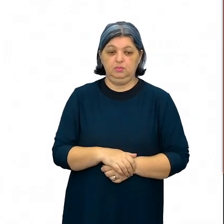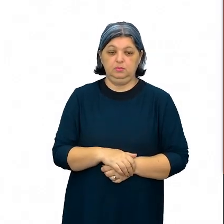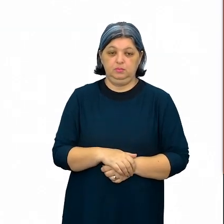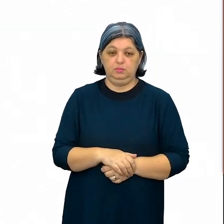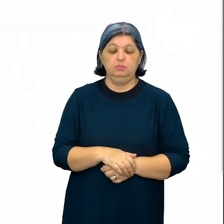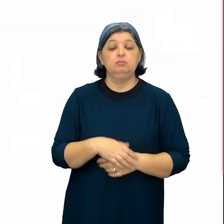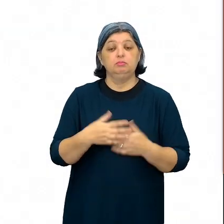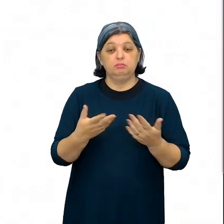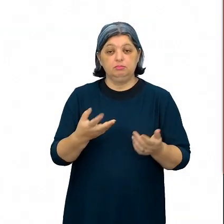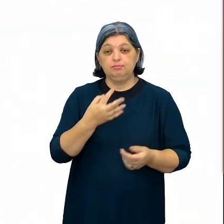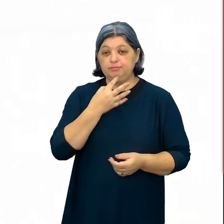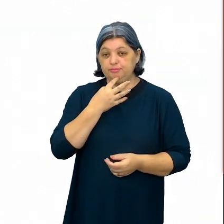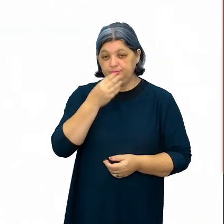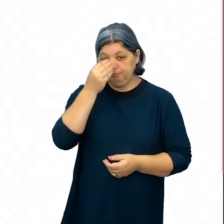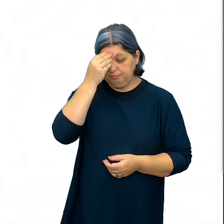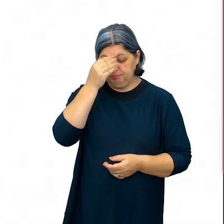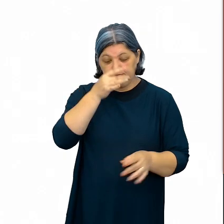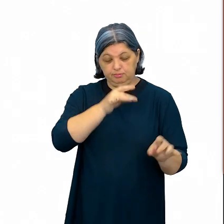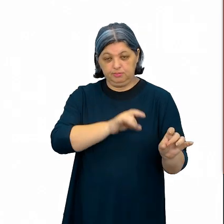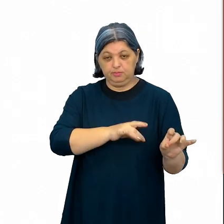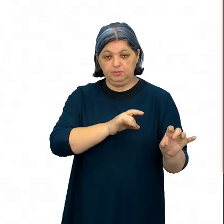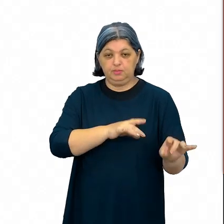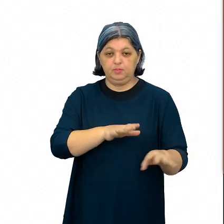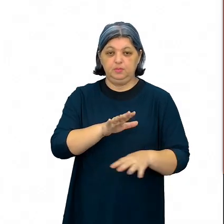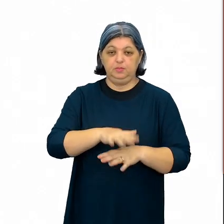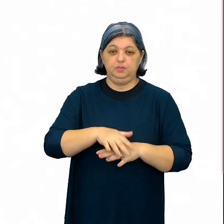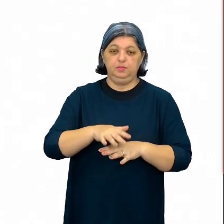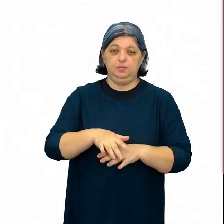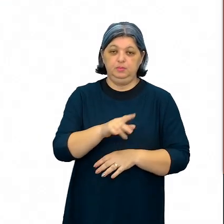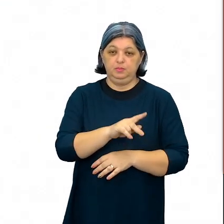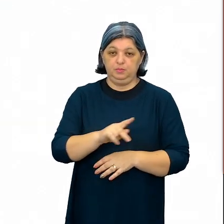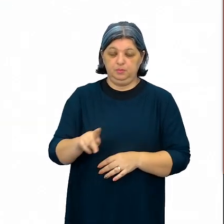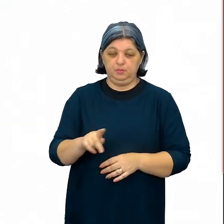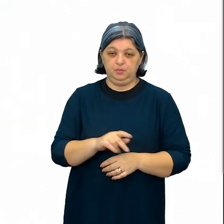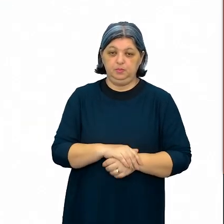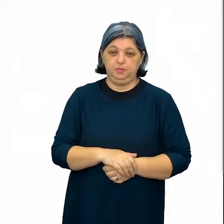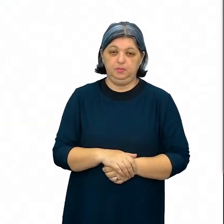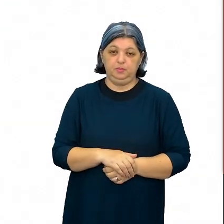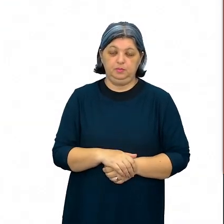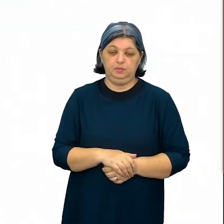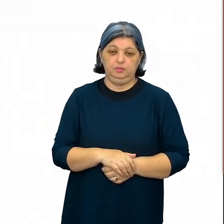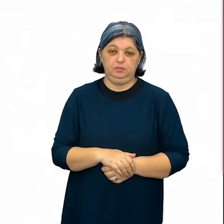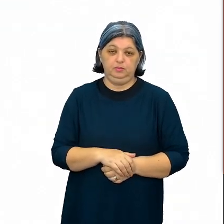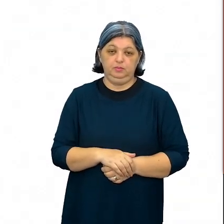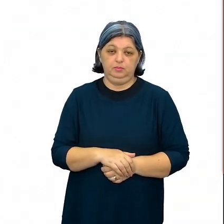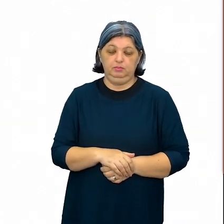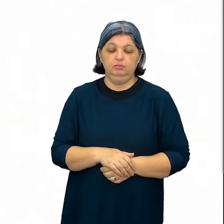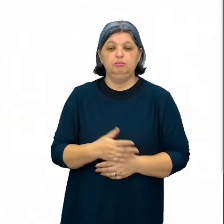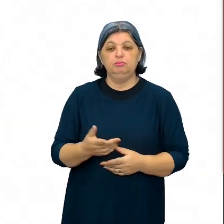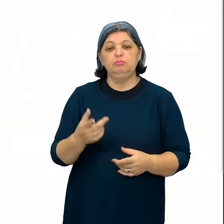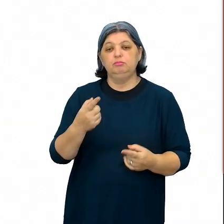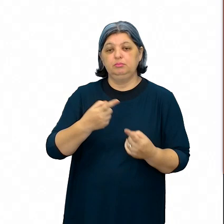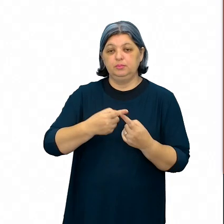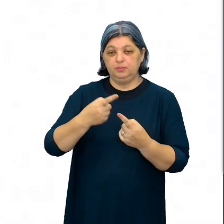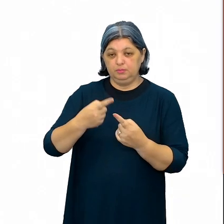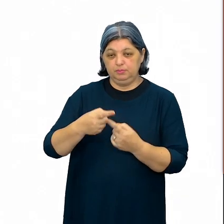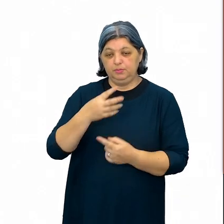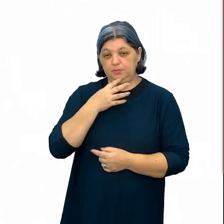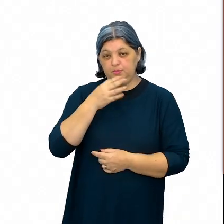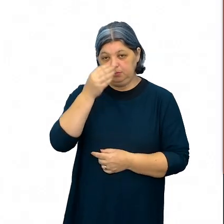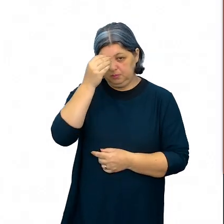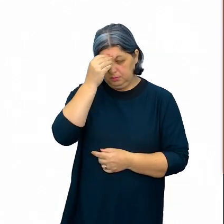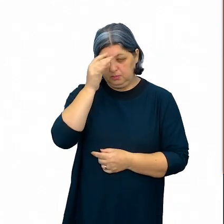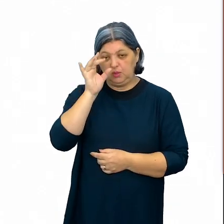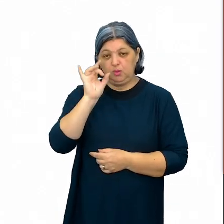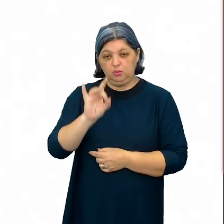é um conhecimento específico do professor de matemática aquele aquele tipo de conhecimento que